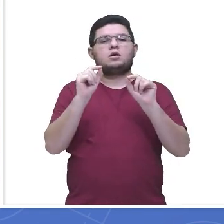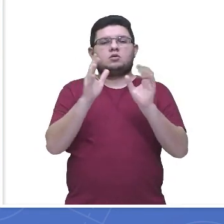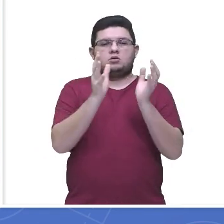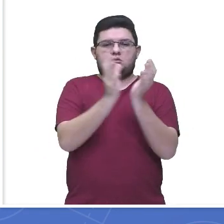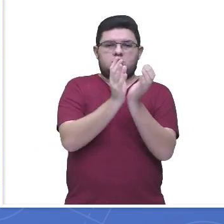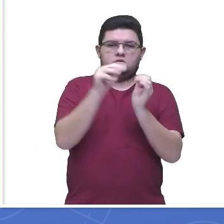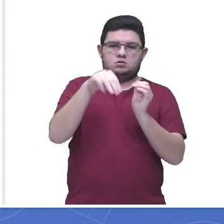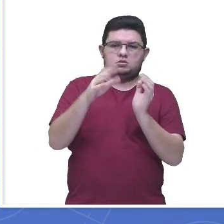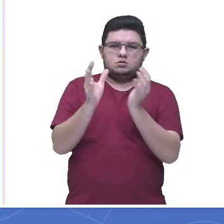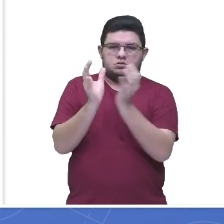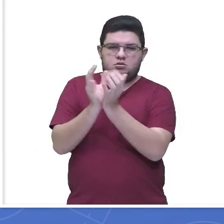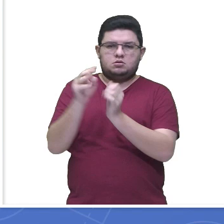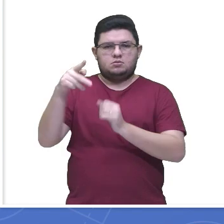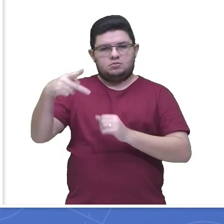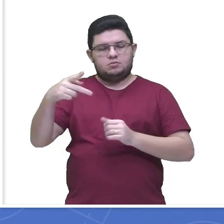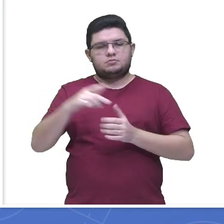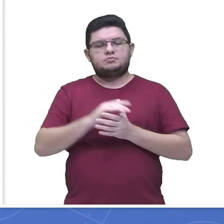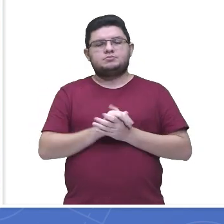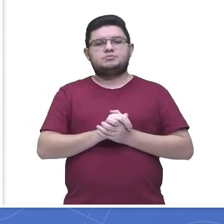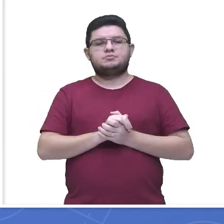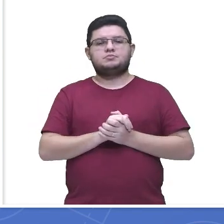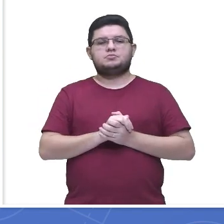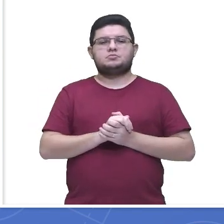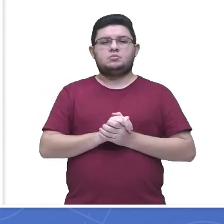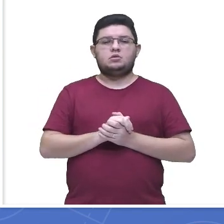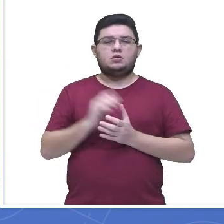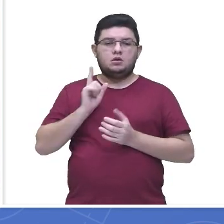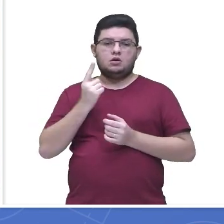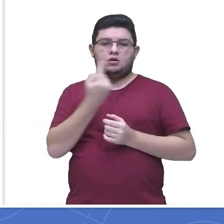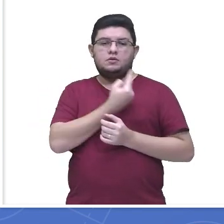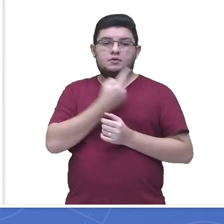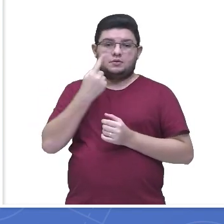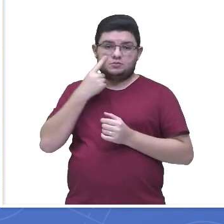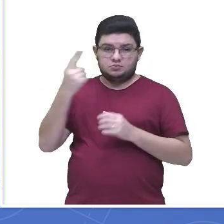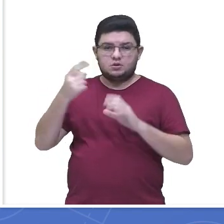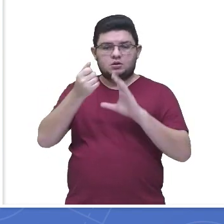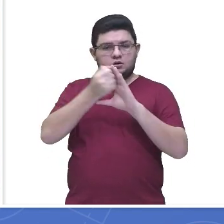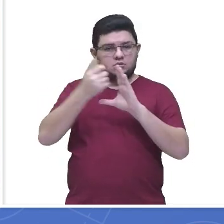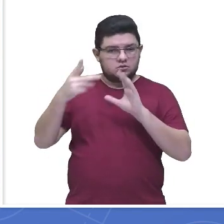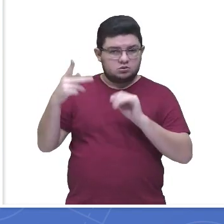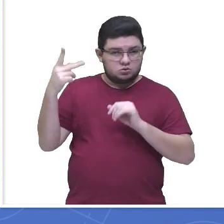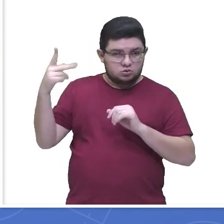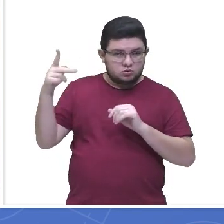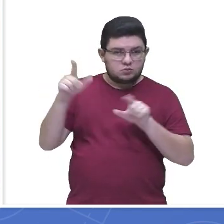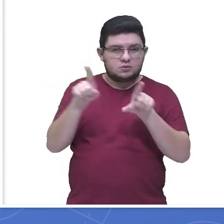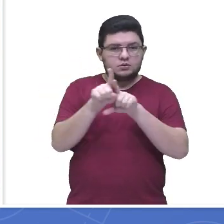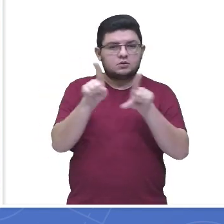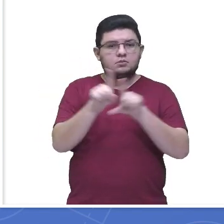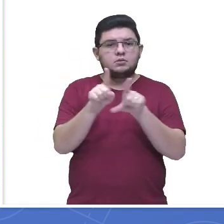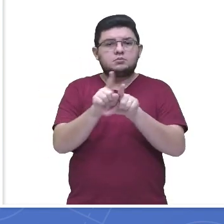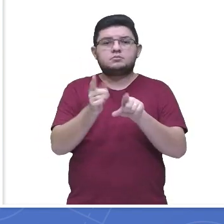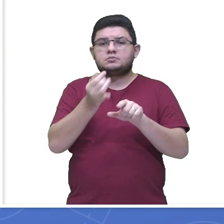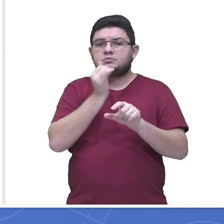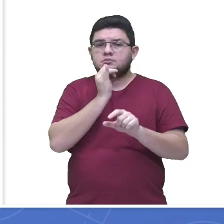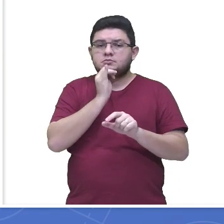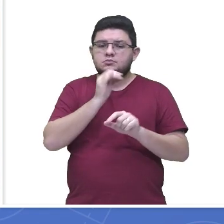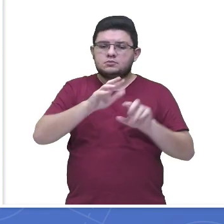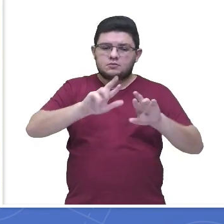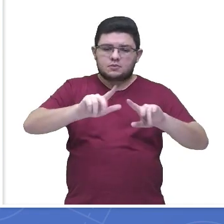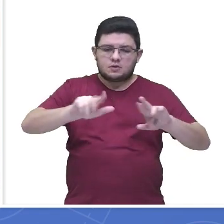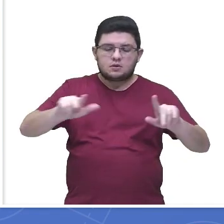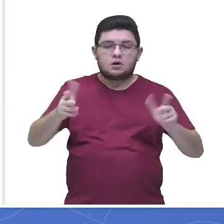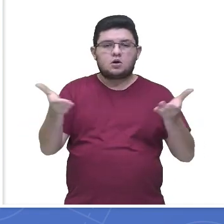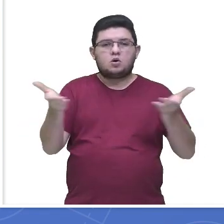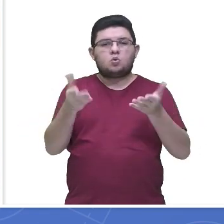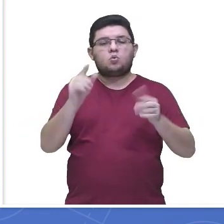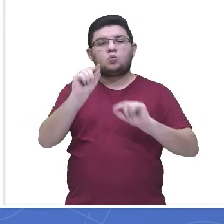e o reino Protista, certo? Vimos ali suas características e os representantes que compõem esses reinos. Agora nós